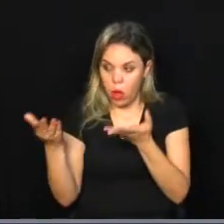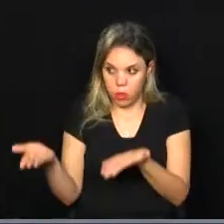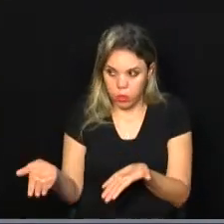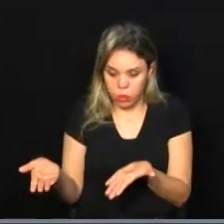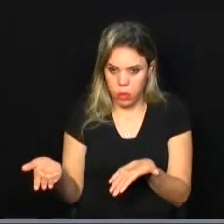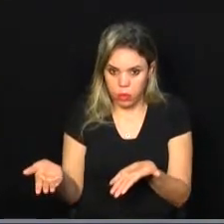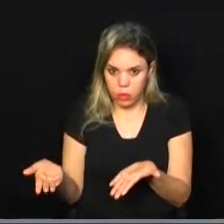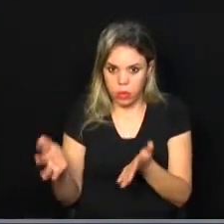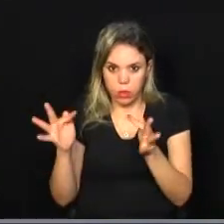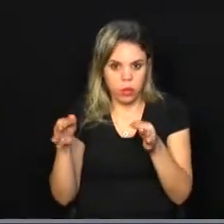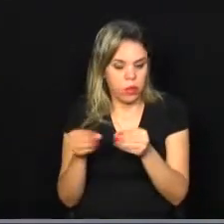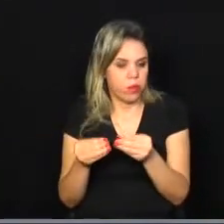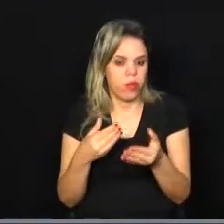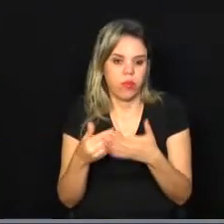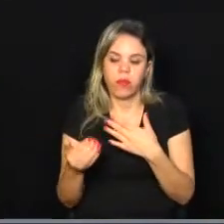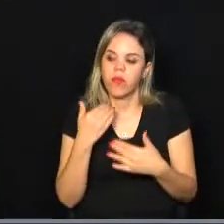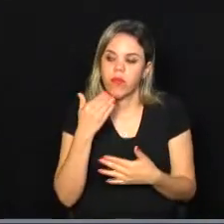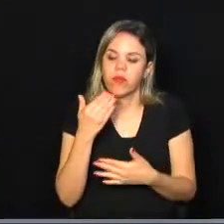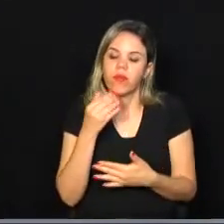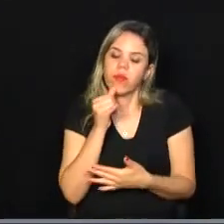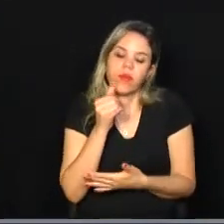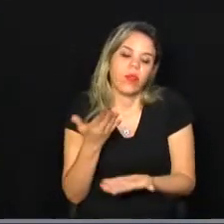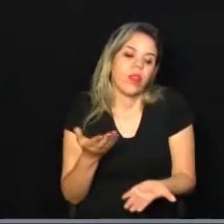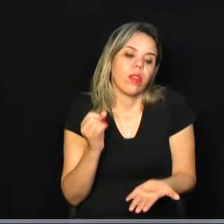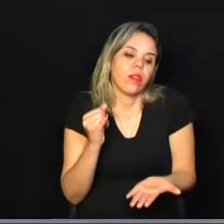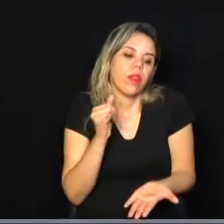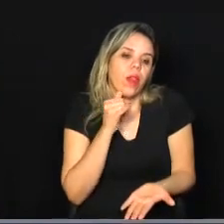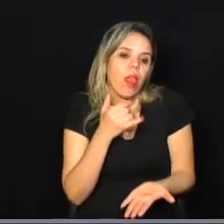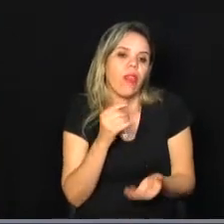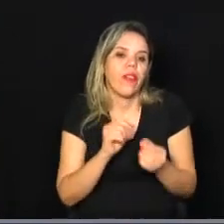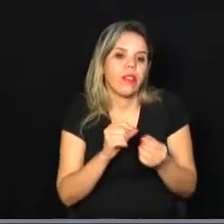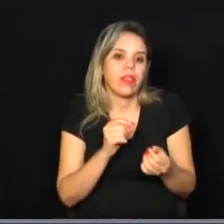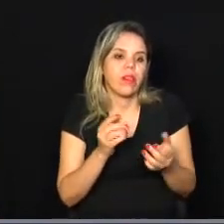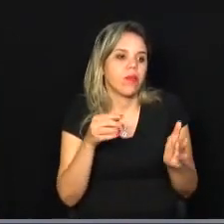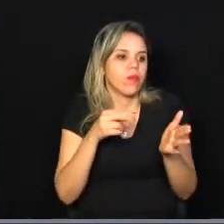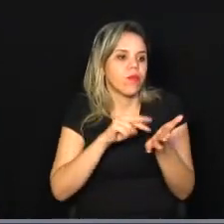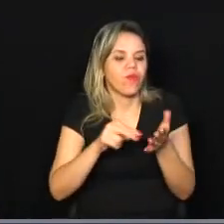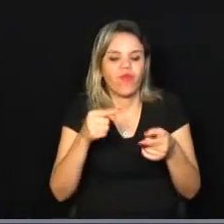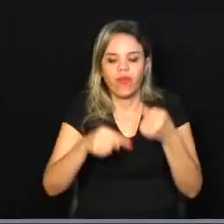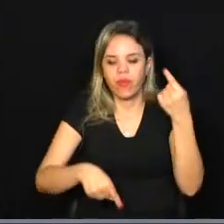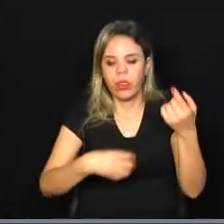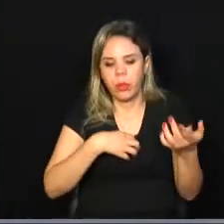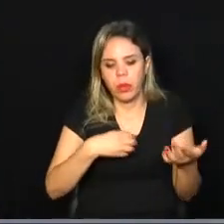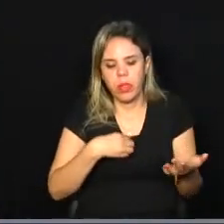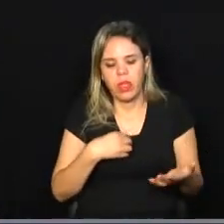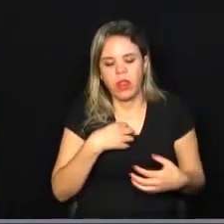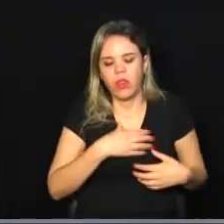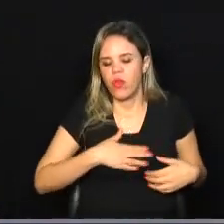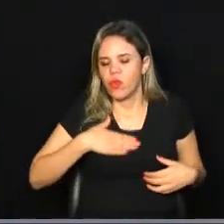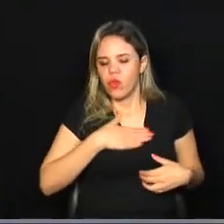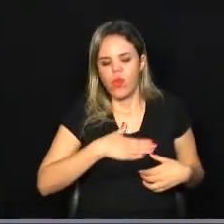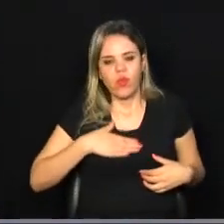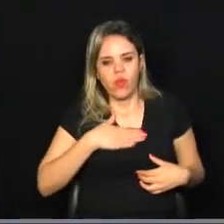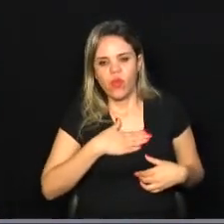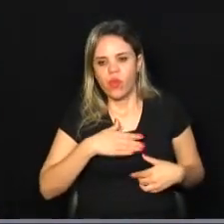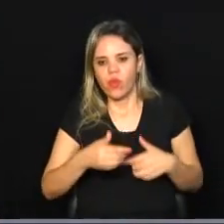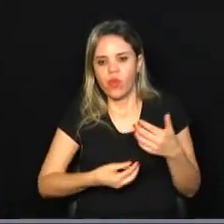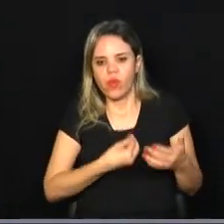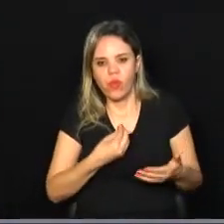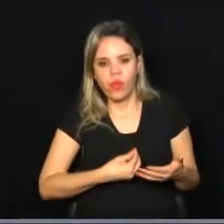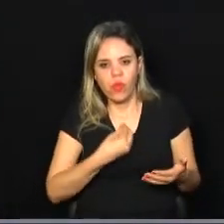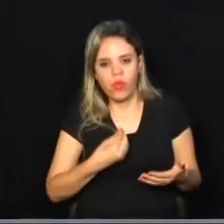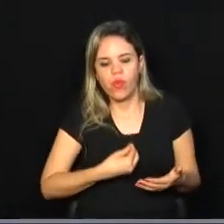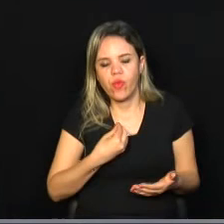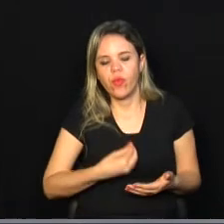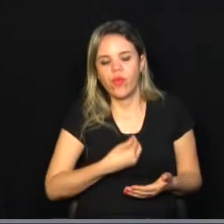os fins não justificam os meios. Se não estiver fazendo sentido para mim viver o que eu estou vivendo,